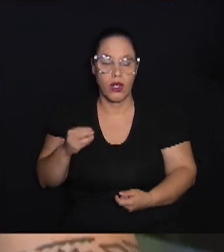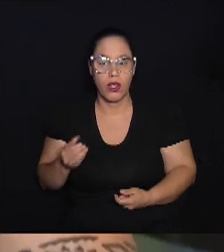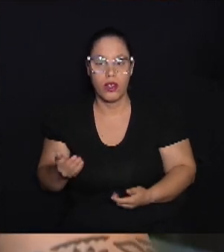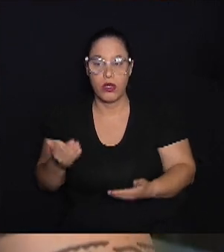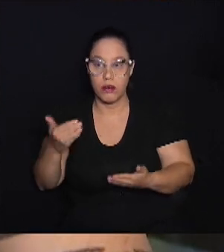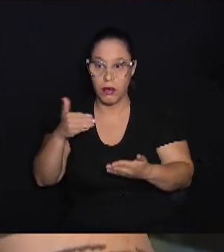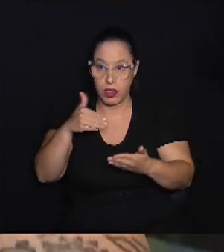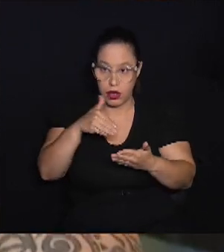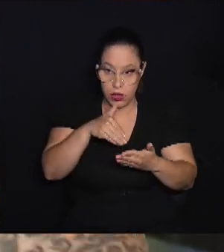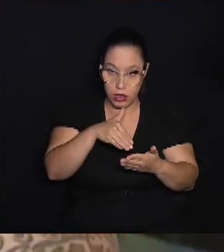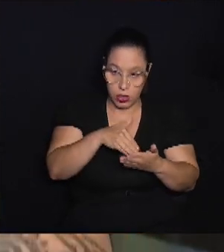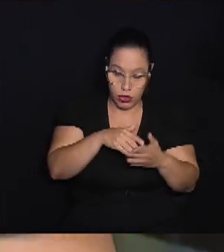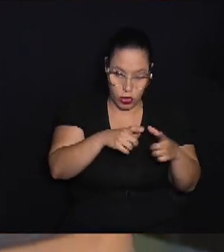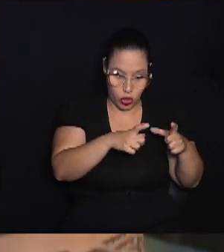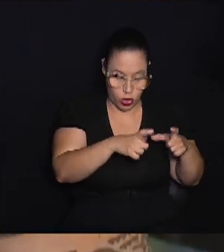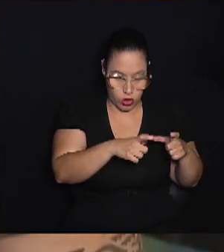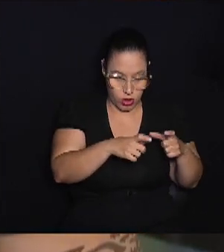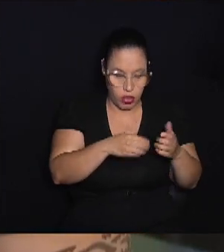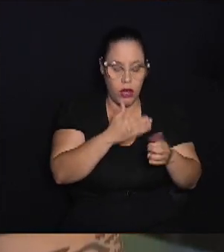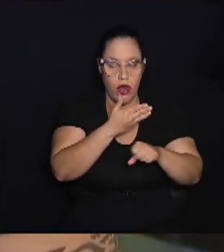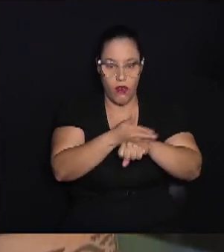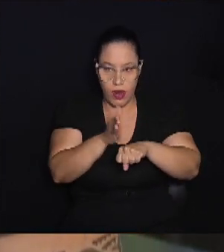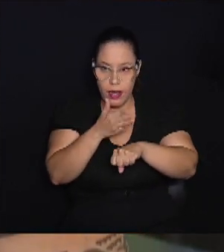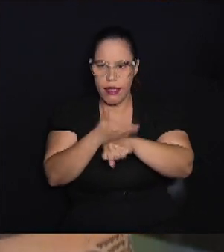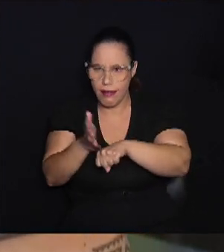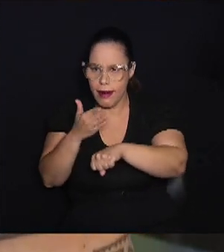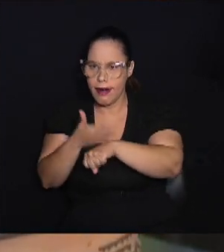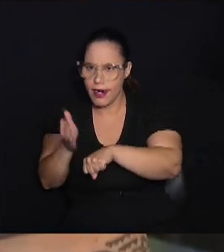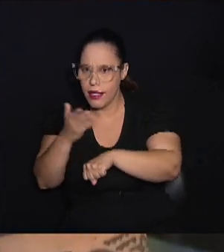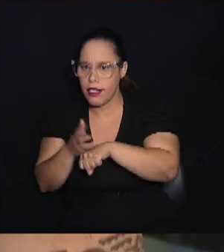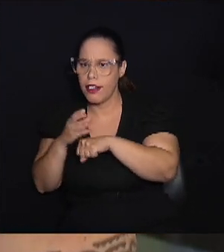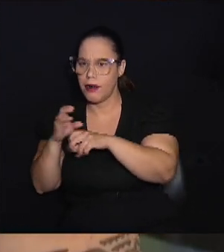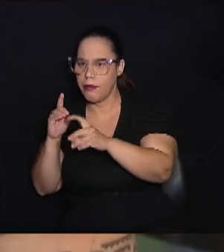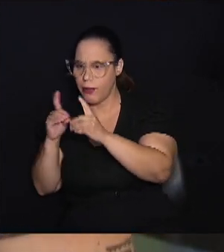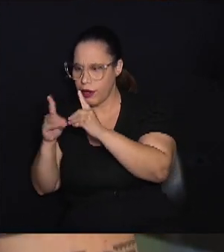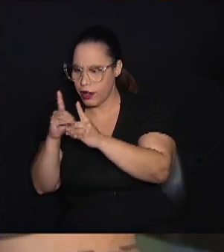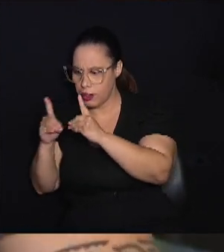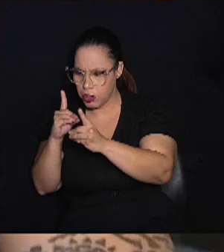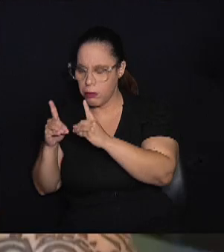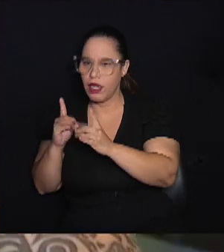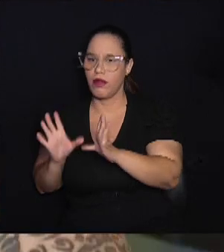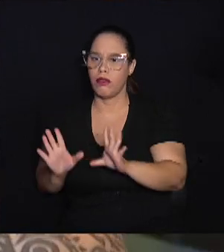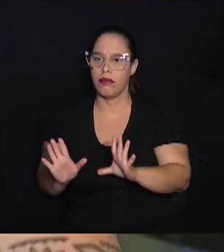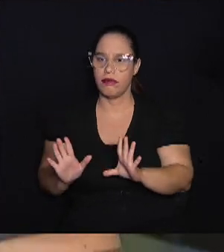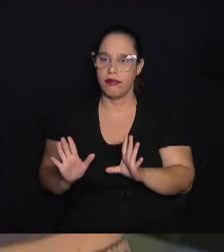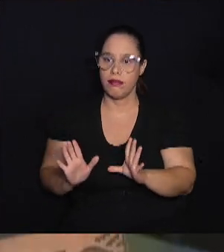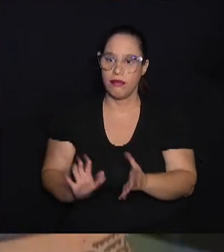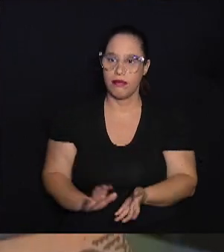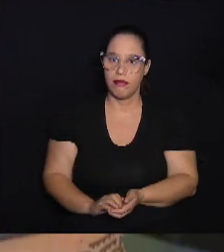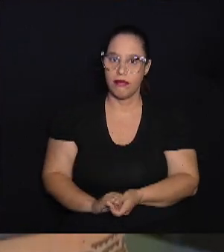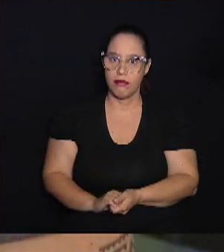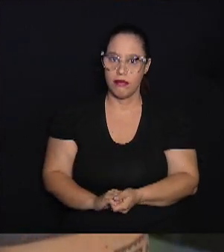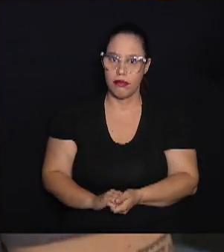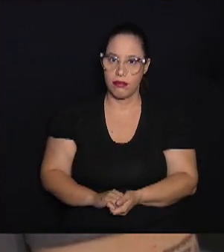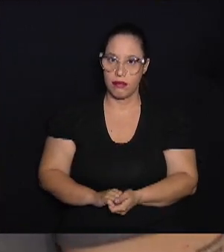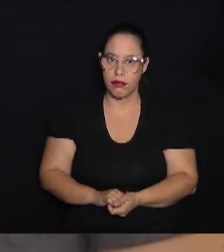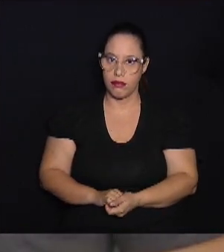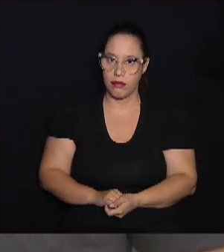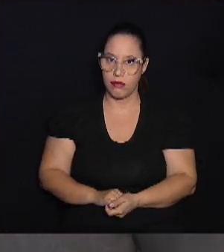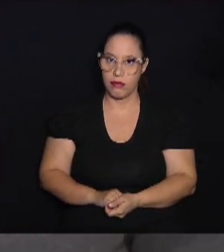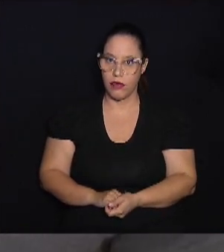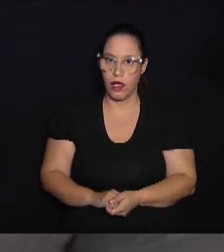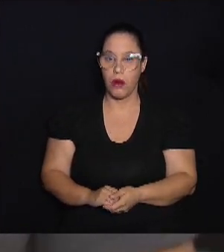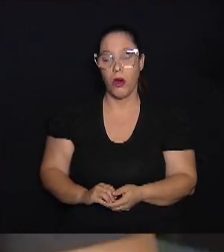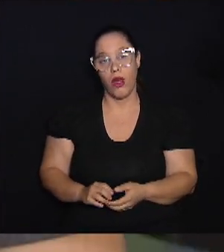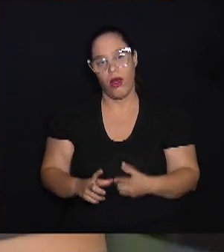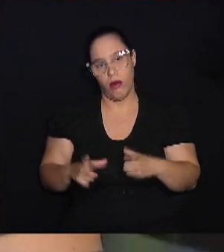pedidos, e vai treinando ela para o atendimento, né? Que é uma parte que precisa ser um pouco mais